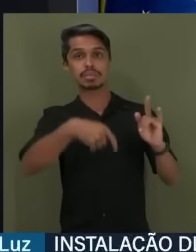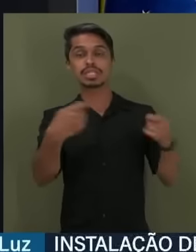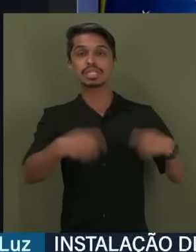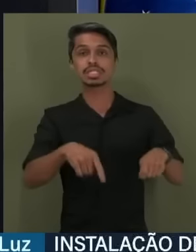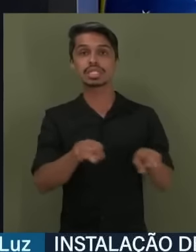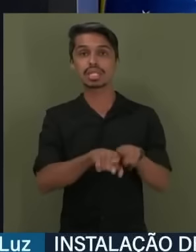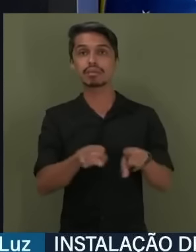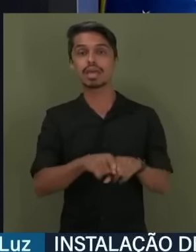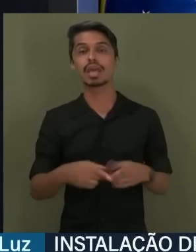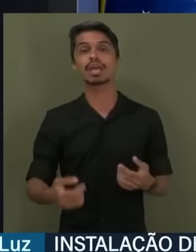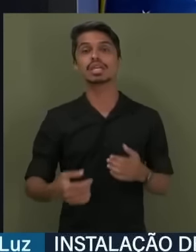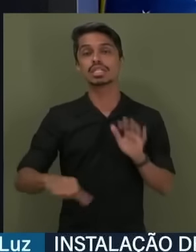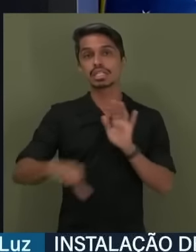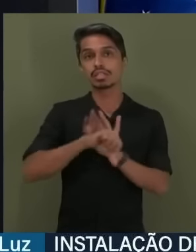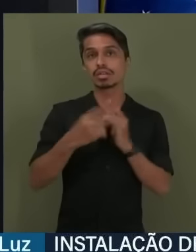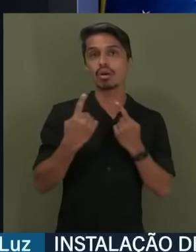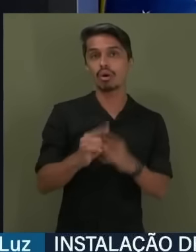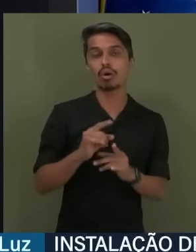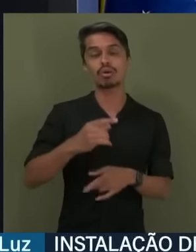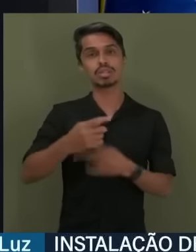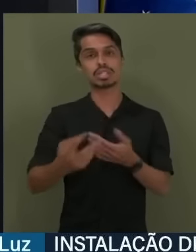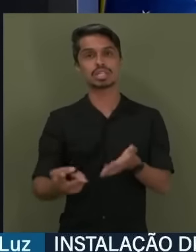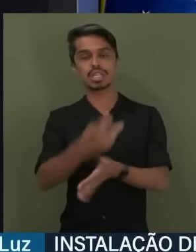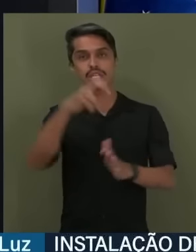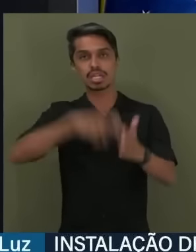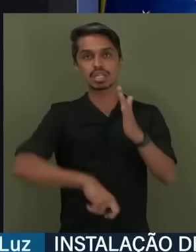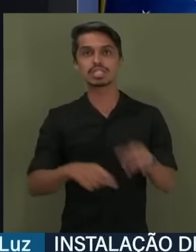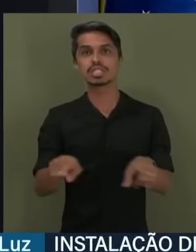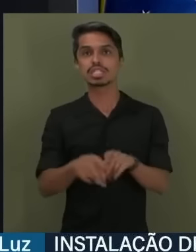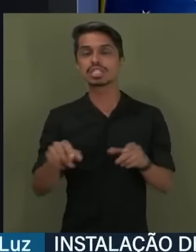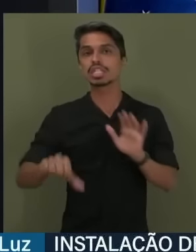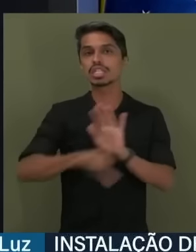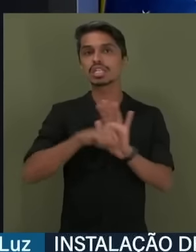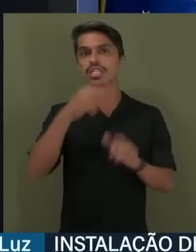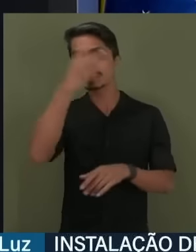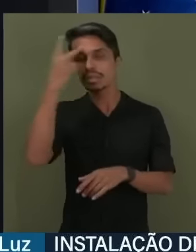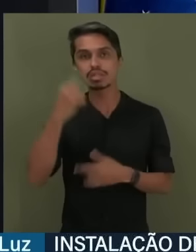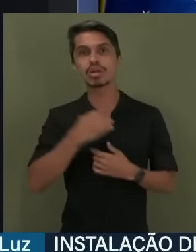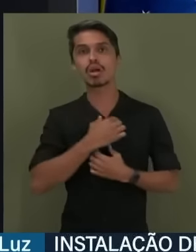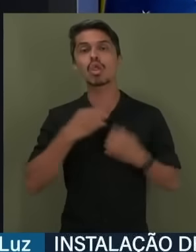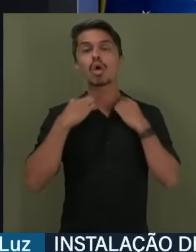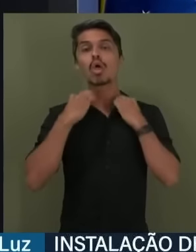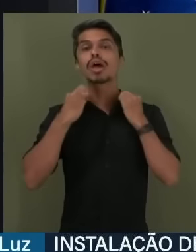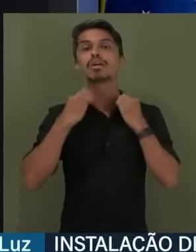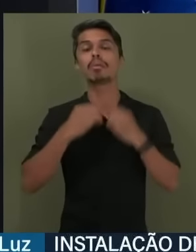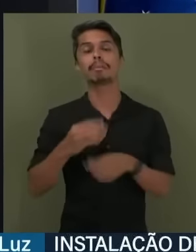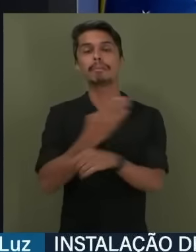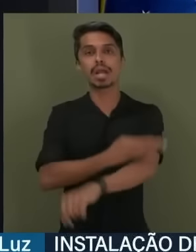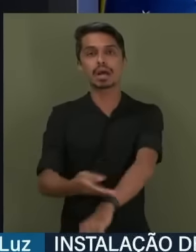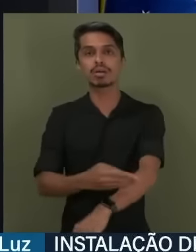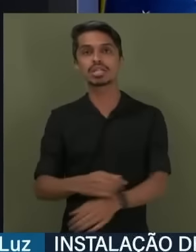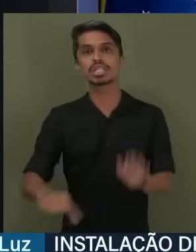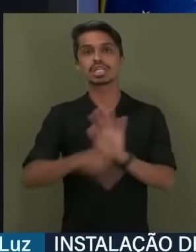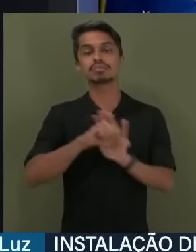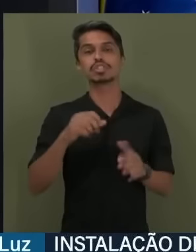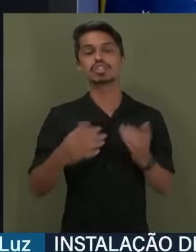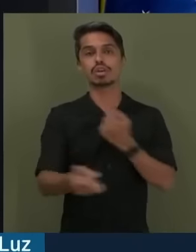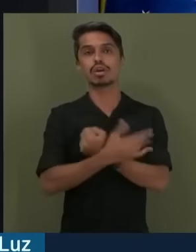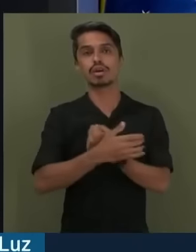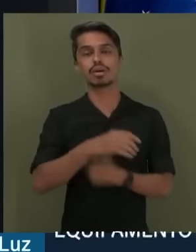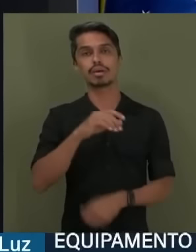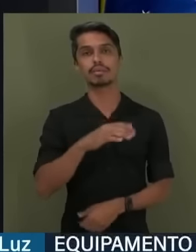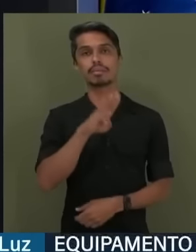de crimes contra a ordem tributária, de crimes de sonegação fiscal, de crimes do colarinho branco, de crimes de corrupção ativa, concede de